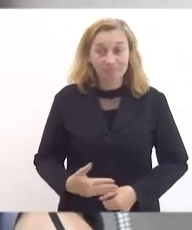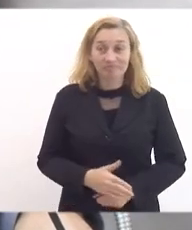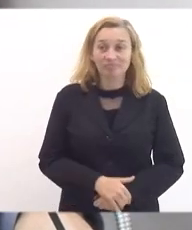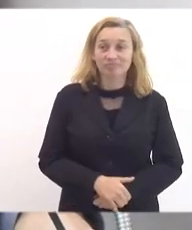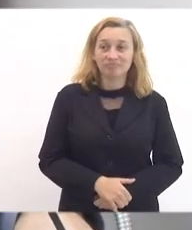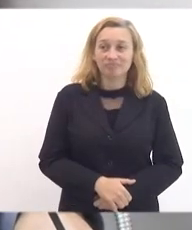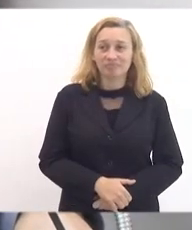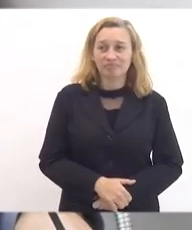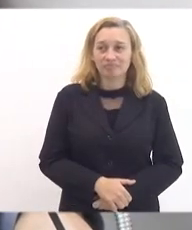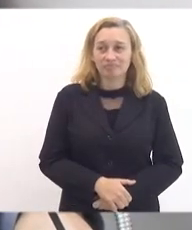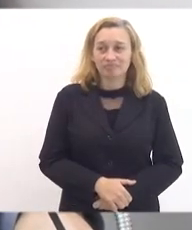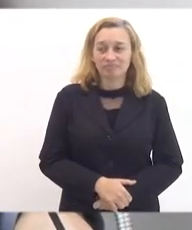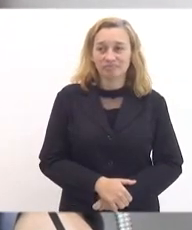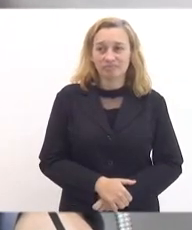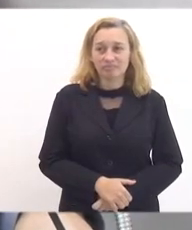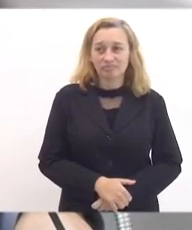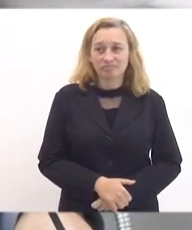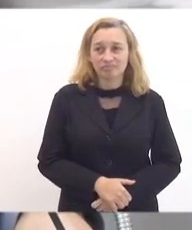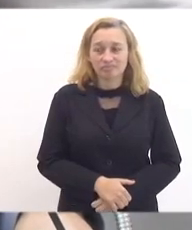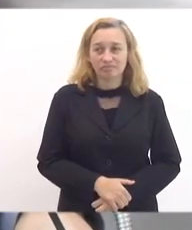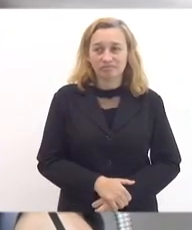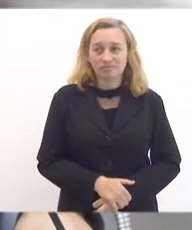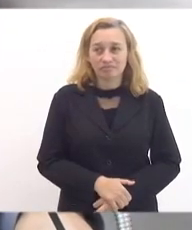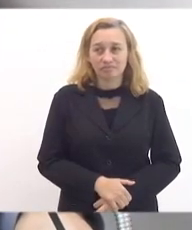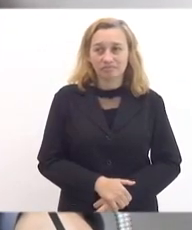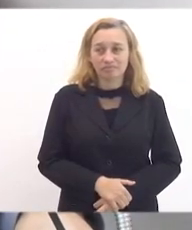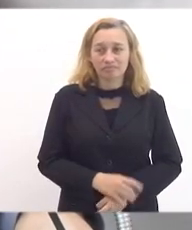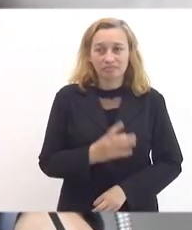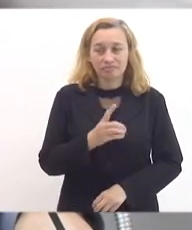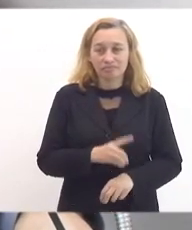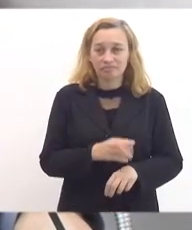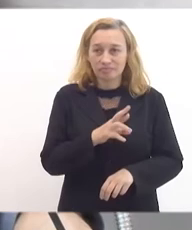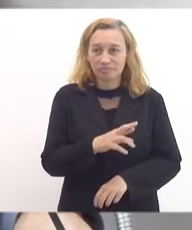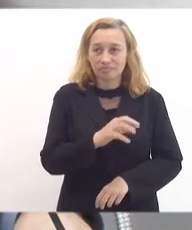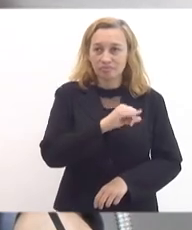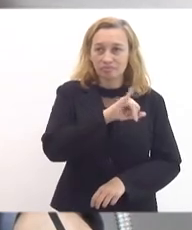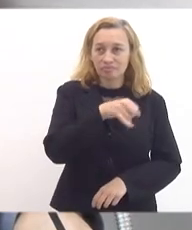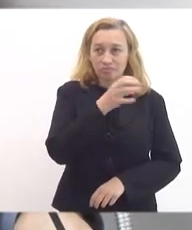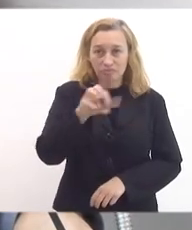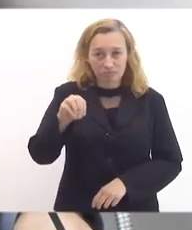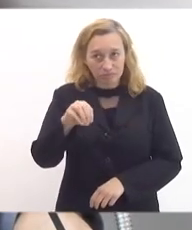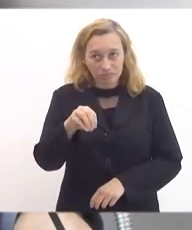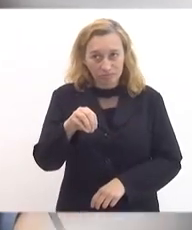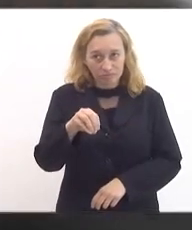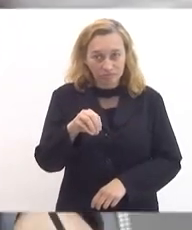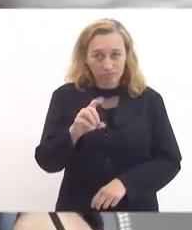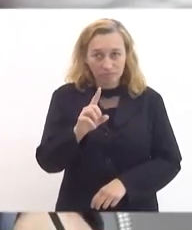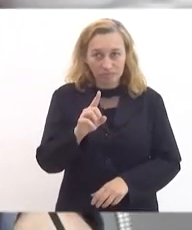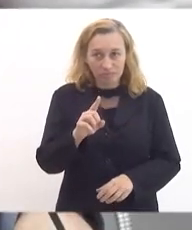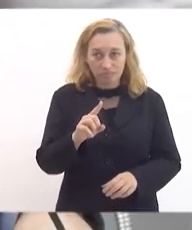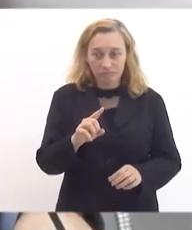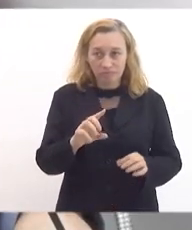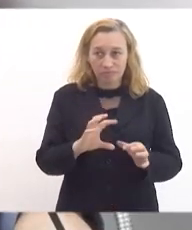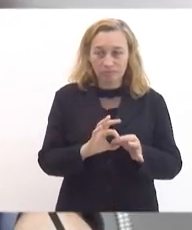audiência pública Dr João Paulo não tem caráter deliberativo